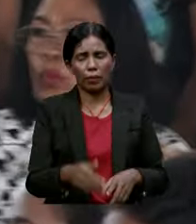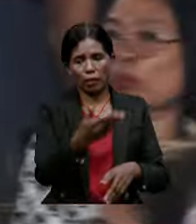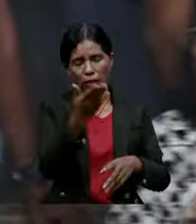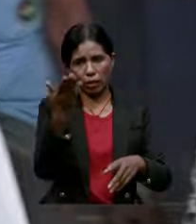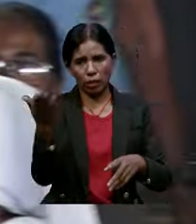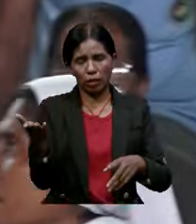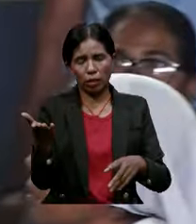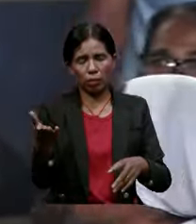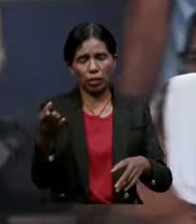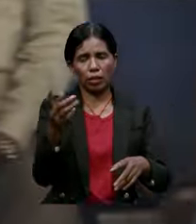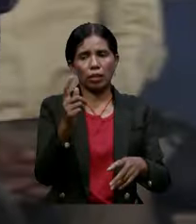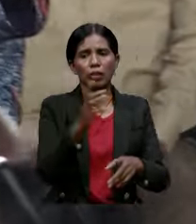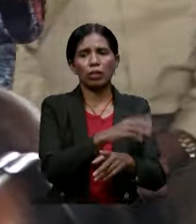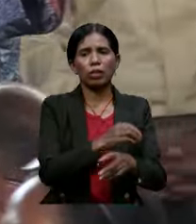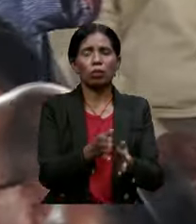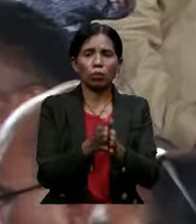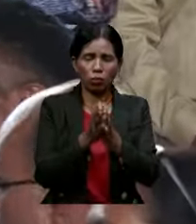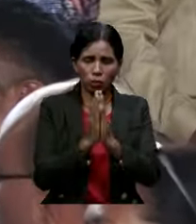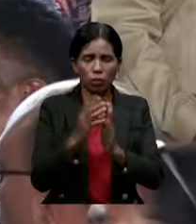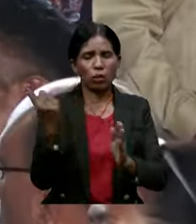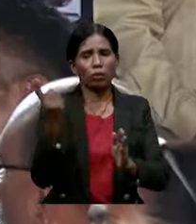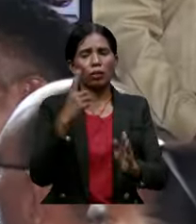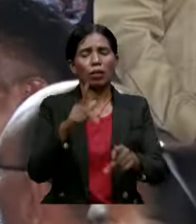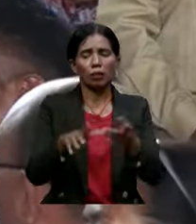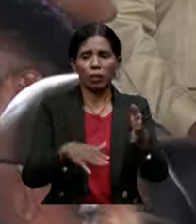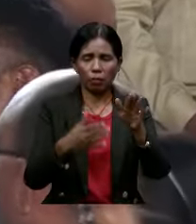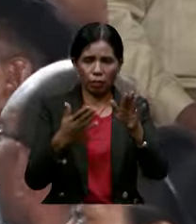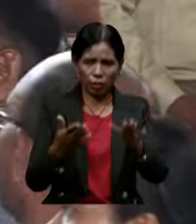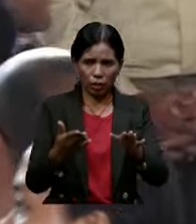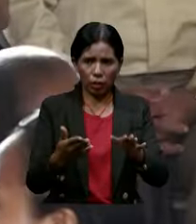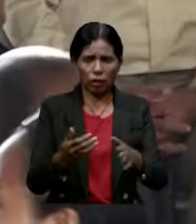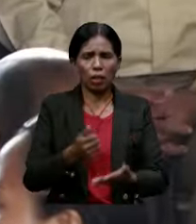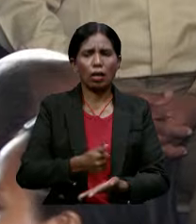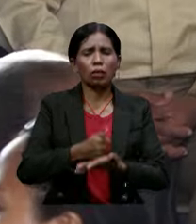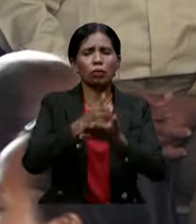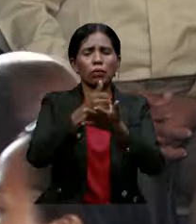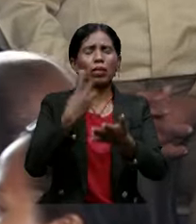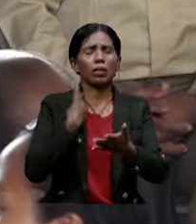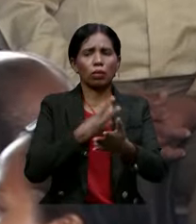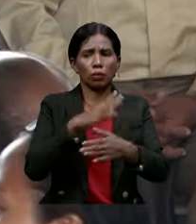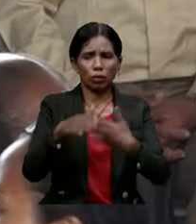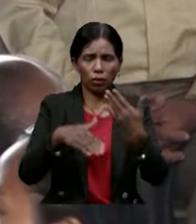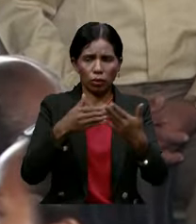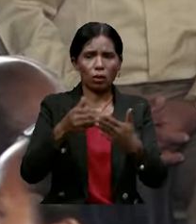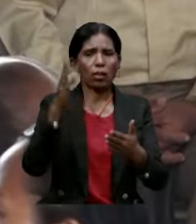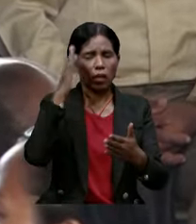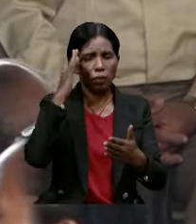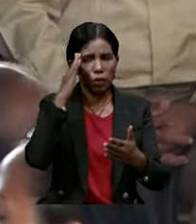ritual tradizion hu sono fatti ma ero ci deve mateona de tulungita hotu hu di hanoi